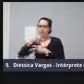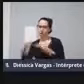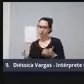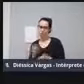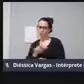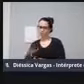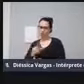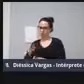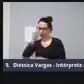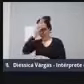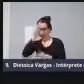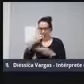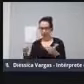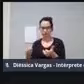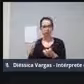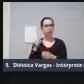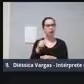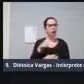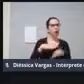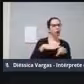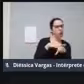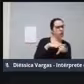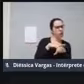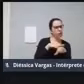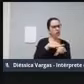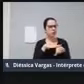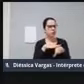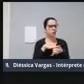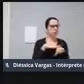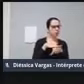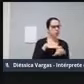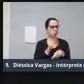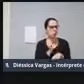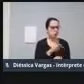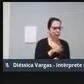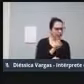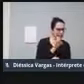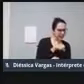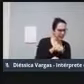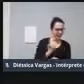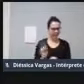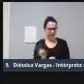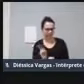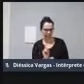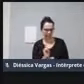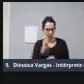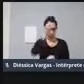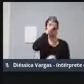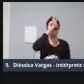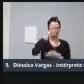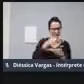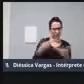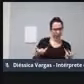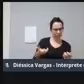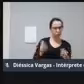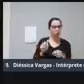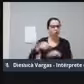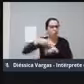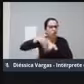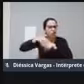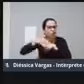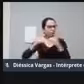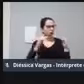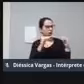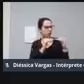alunos, né? Ter que dialogar para ver qual que era o inseto, qual que não era, qual correspondia a dica da poesia. Então,